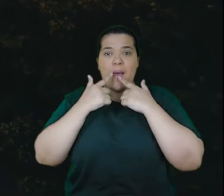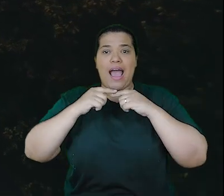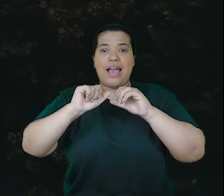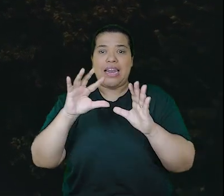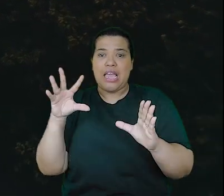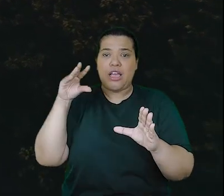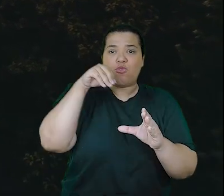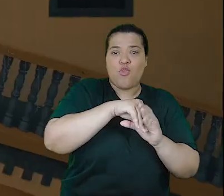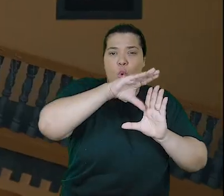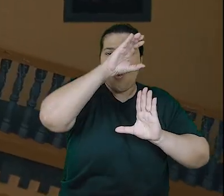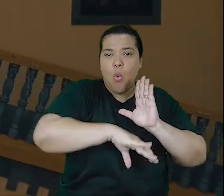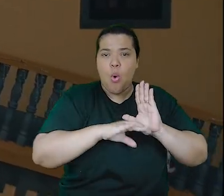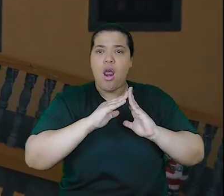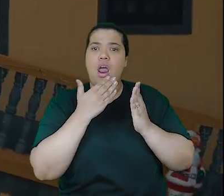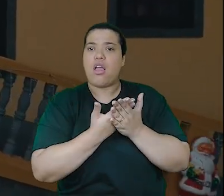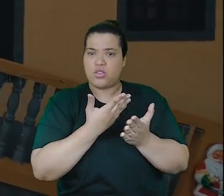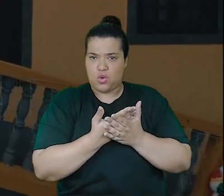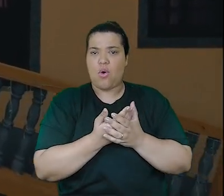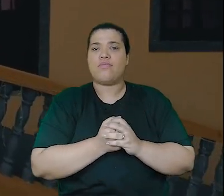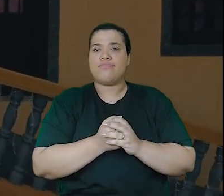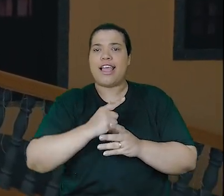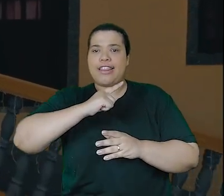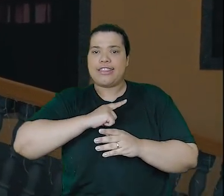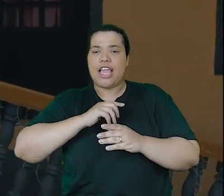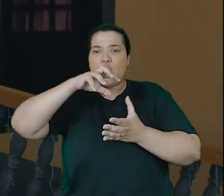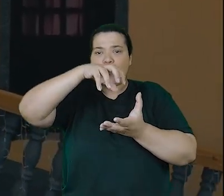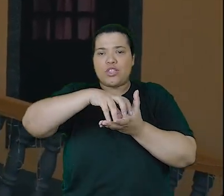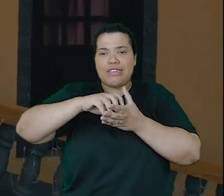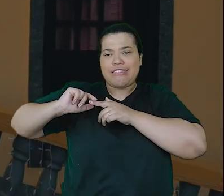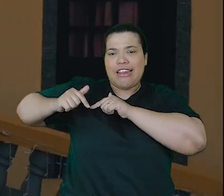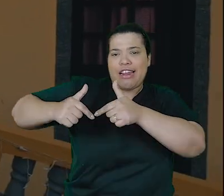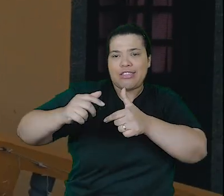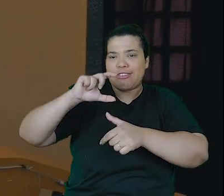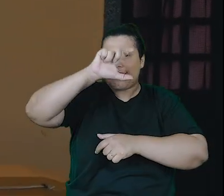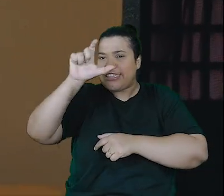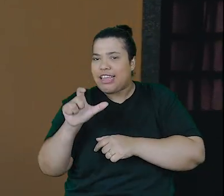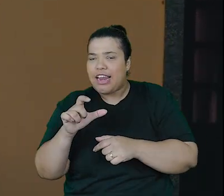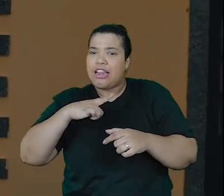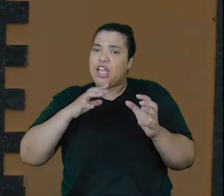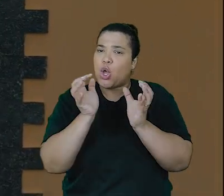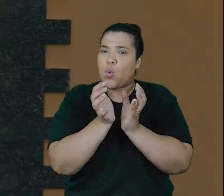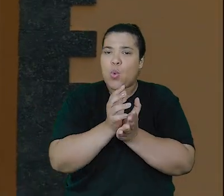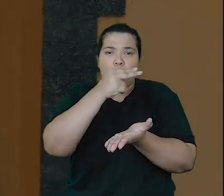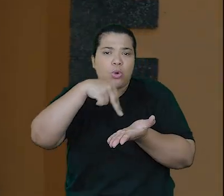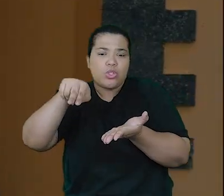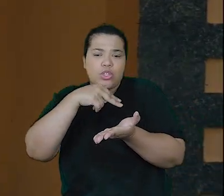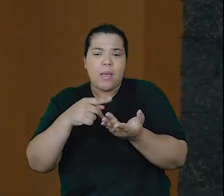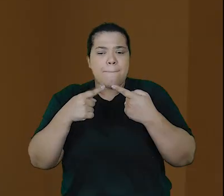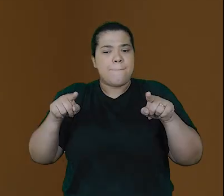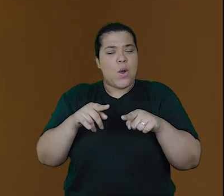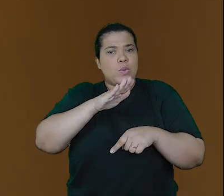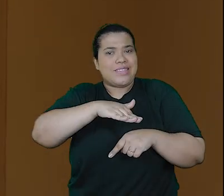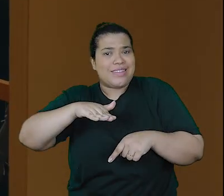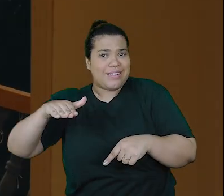no currículo escolar. Nós temos o Centro de Tradições Italianas, grupos culturais como grupos de danças, coral infantil, para